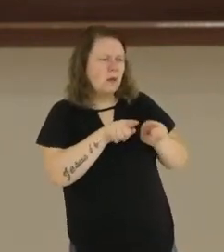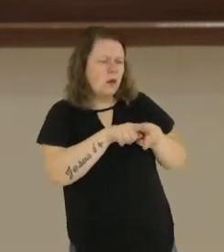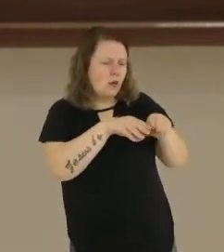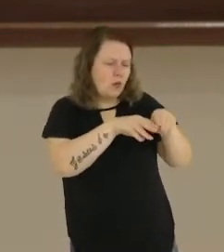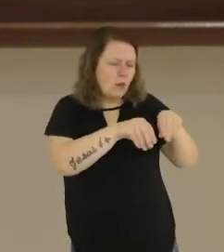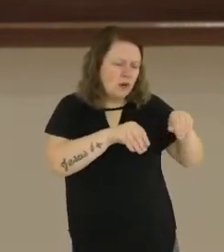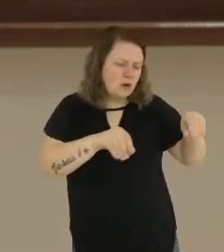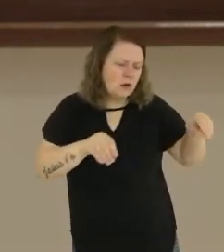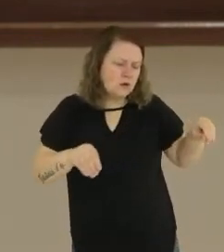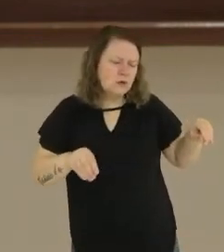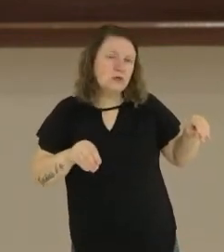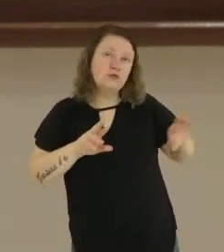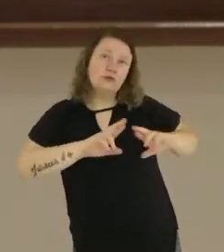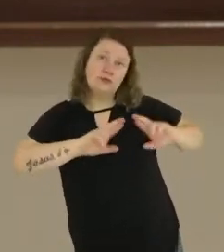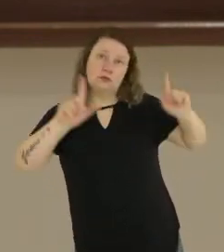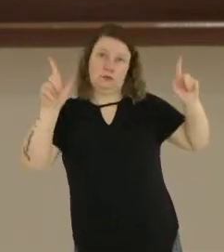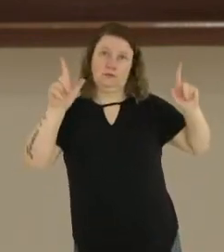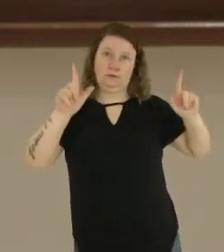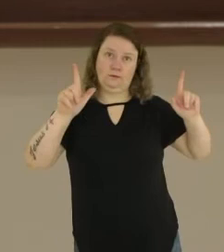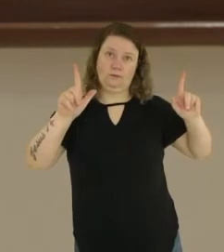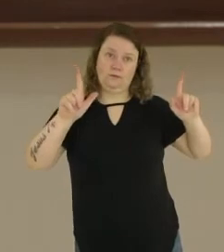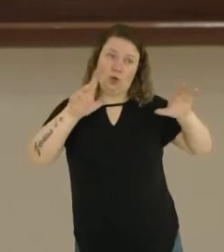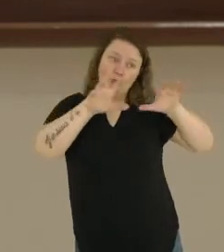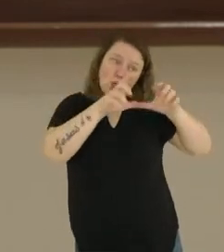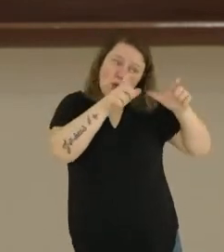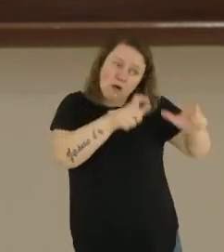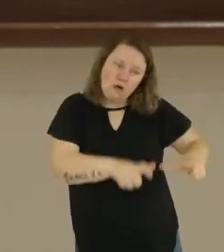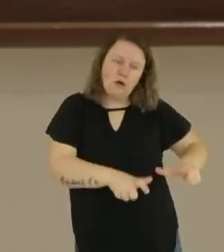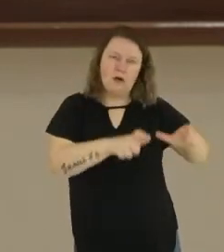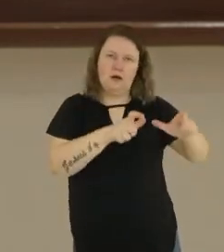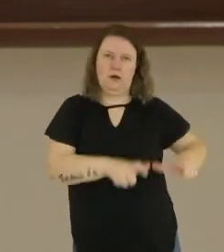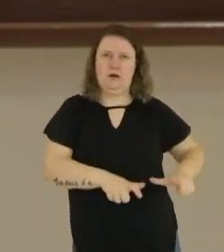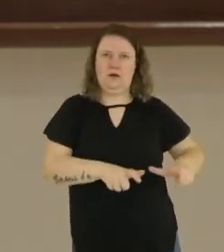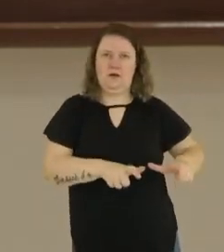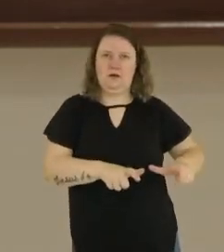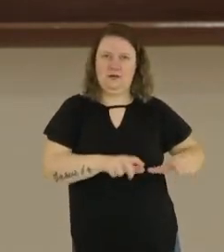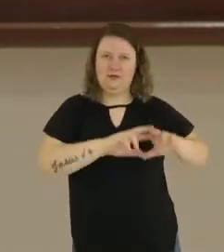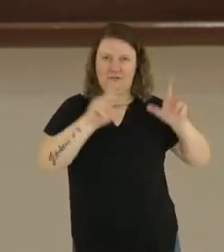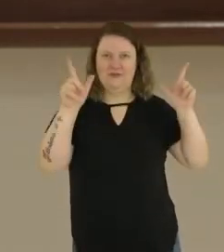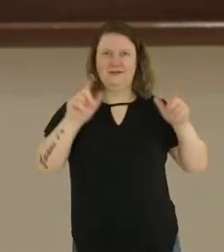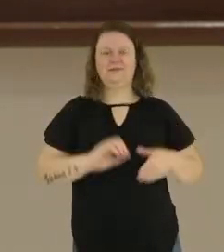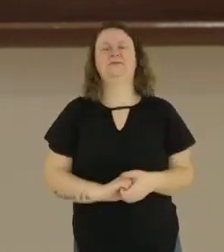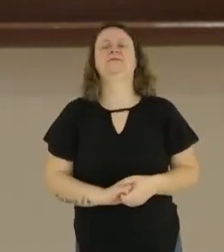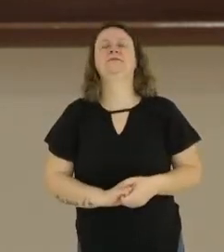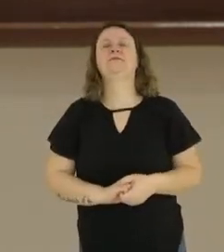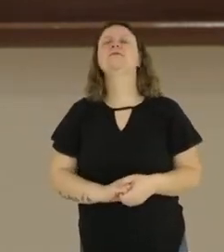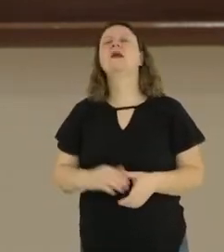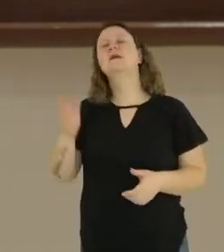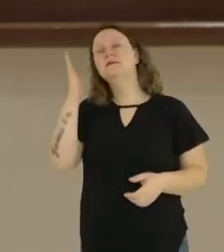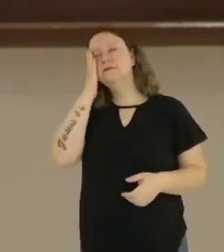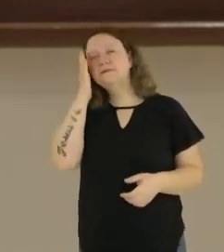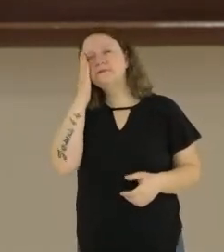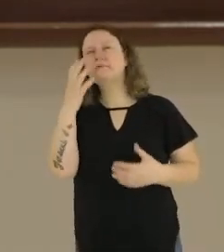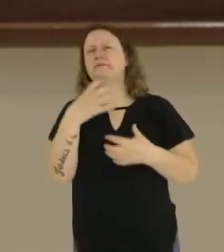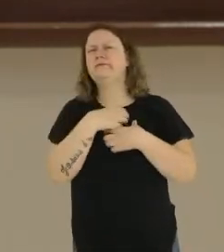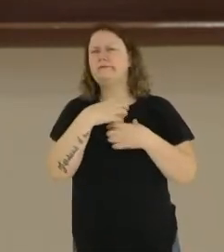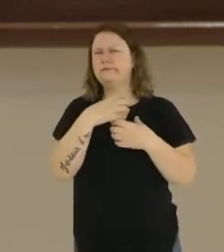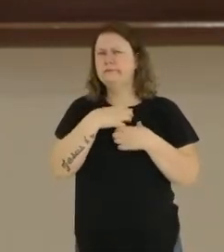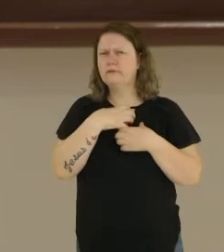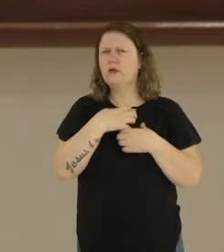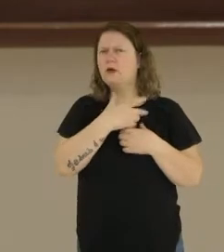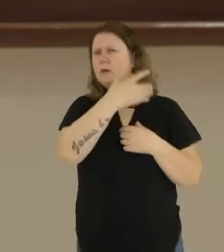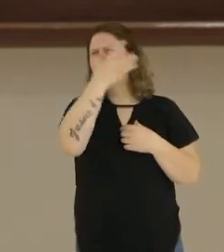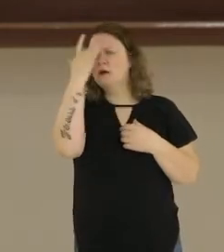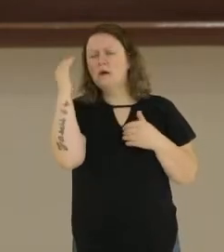terra estrangeira. Bom, já sabemos o que é colônia, a gente já sabe quais são as situações em que esses imigrantes